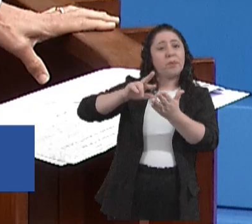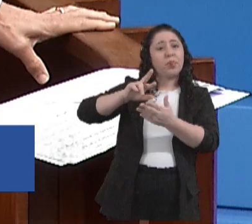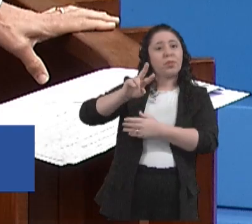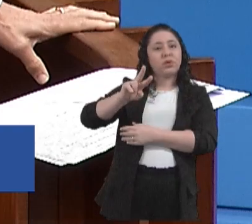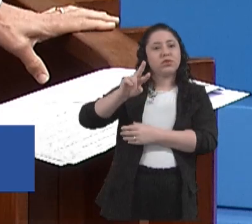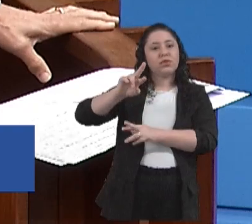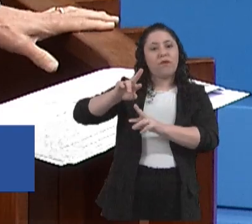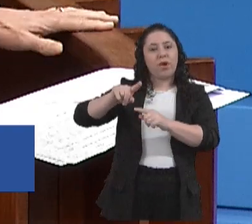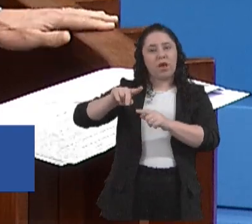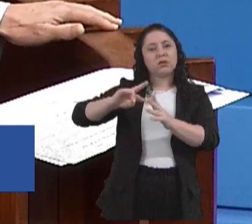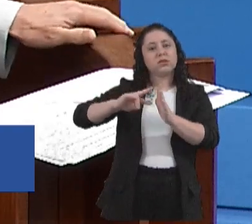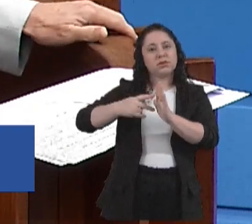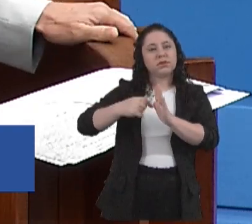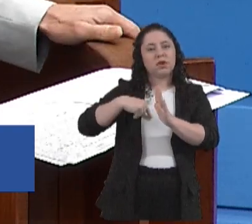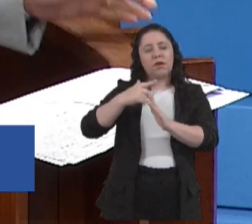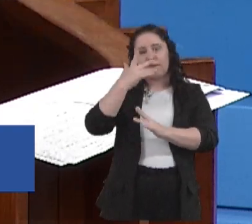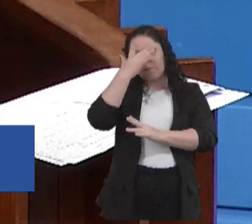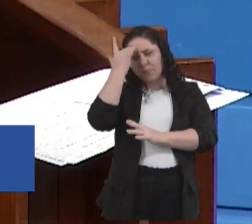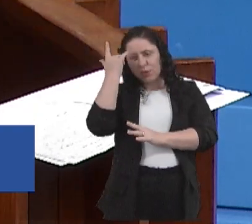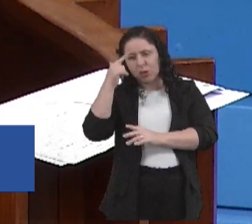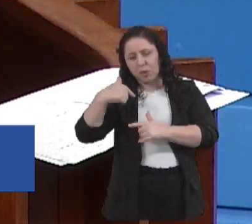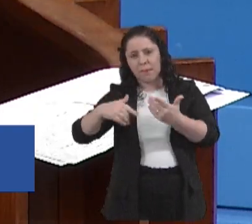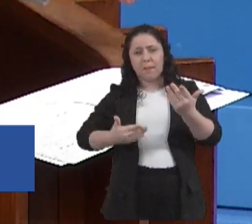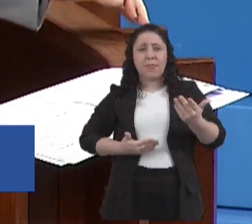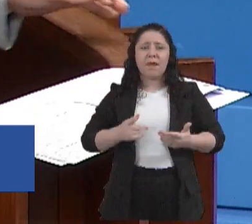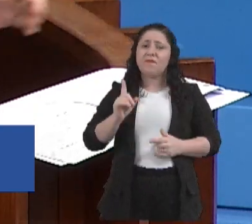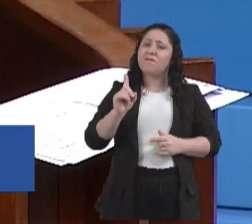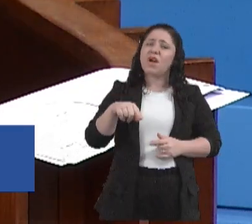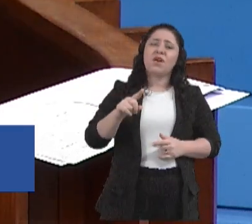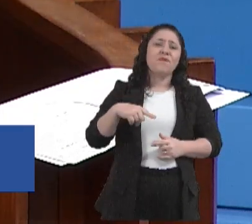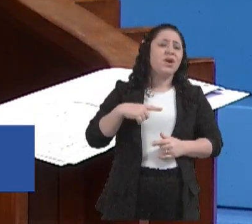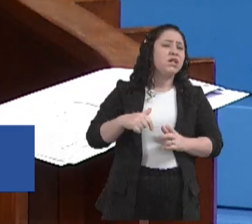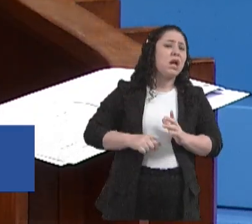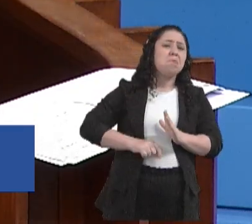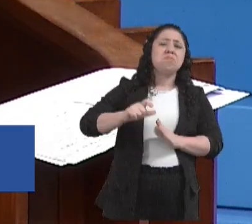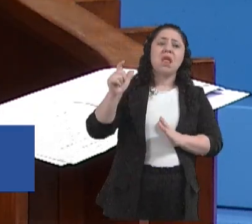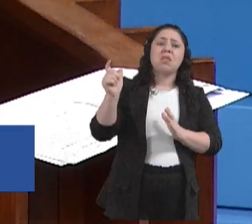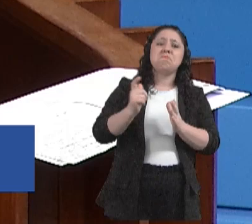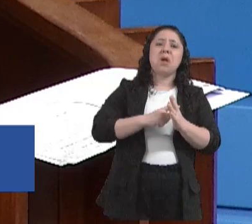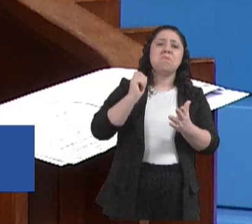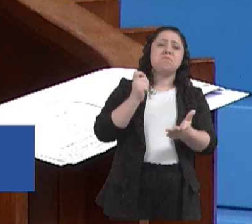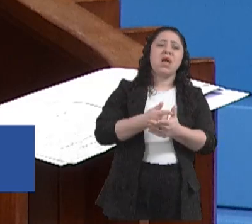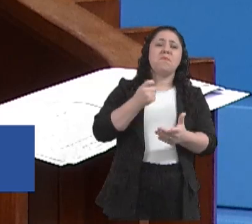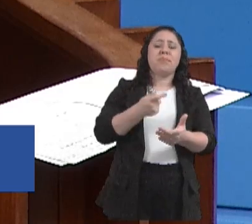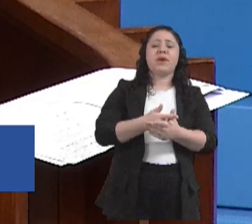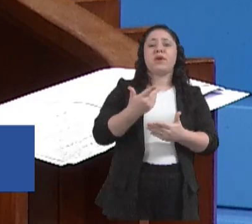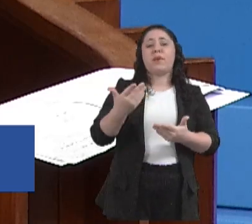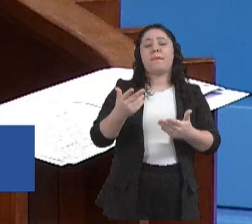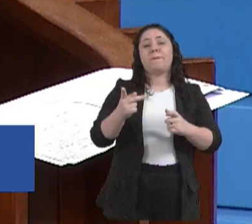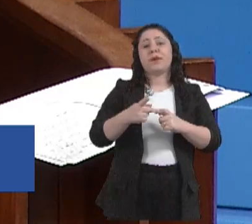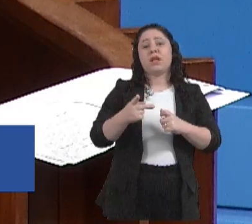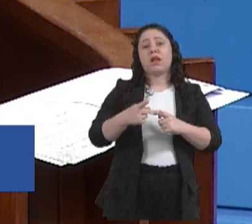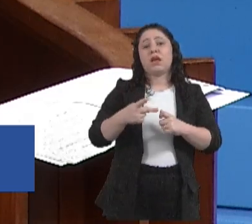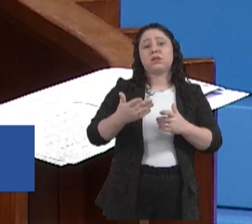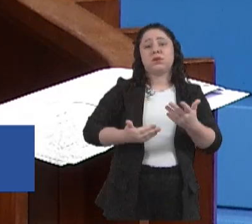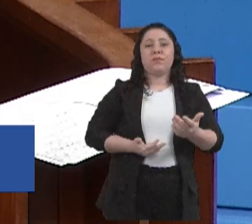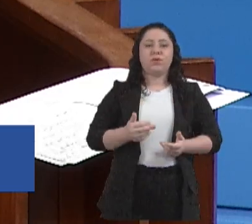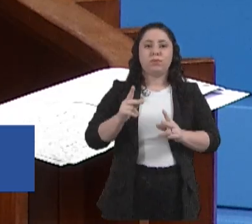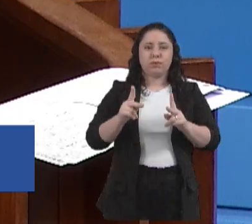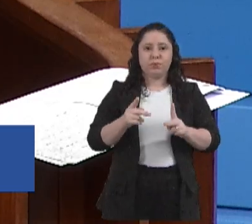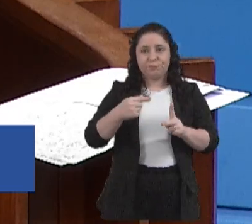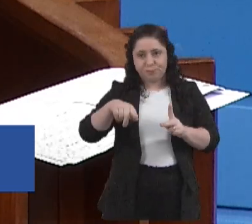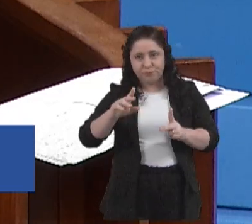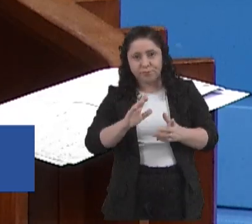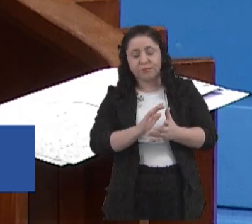interpretação, levando os servidores a entender que haveria aumento da contribuição de planos de saúde para os